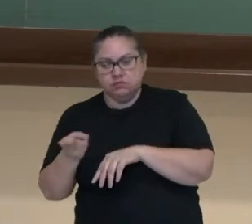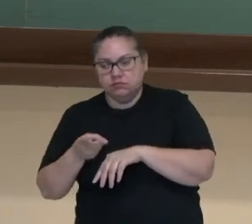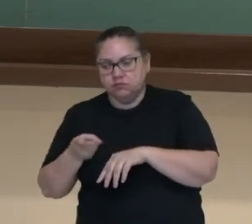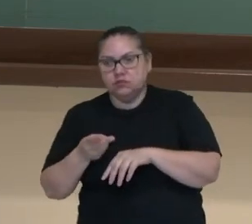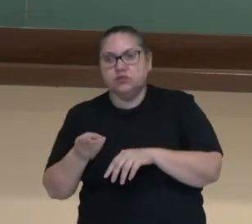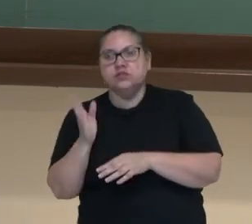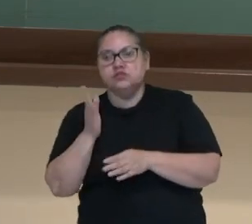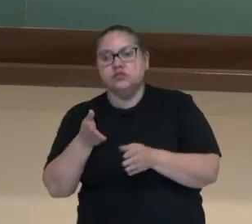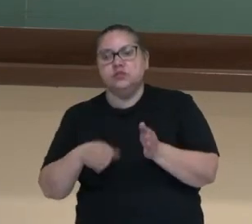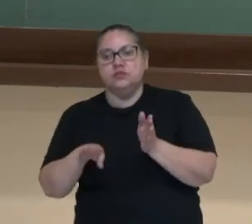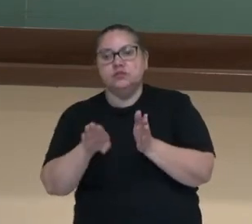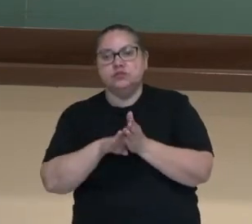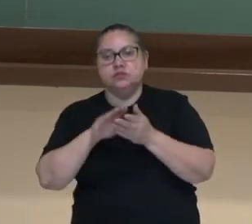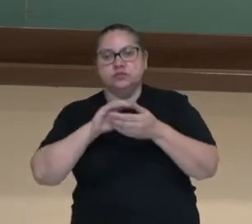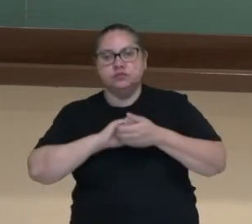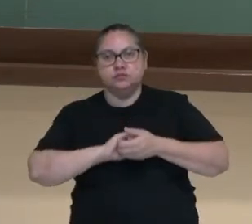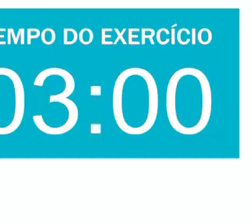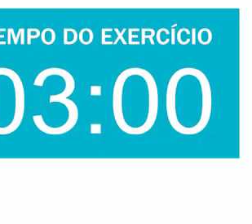e volto a seguir.